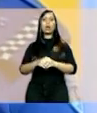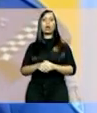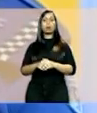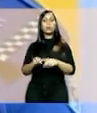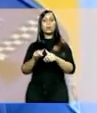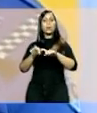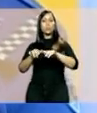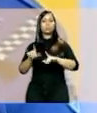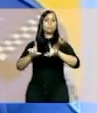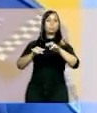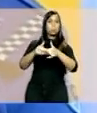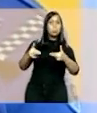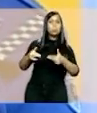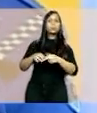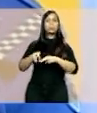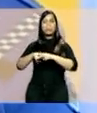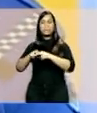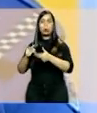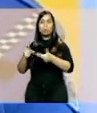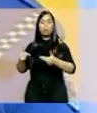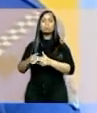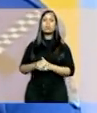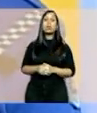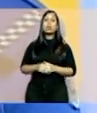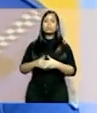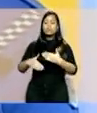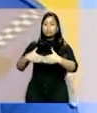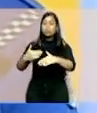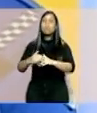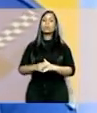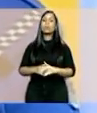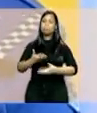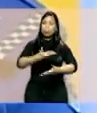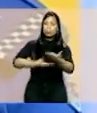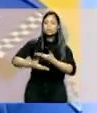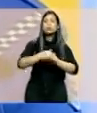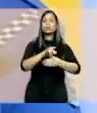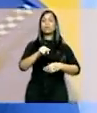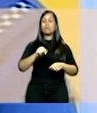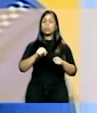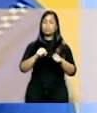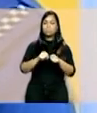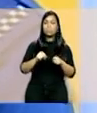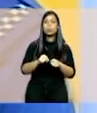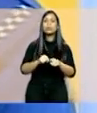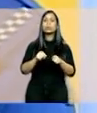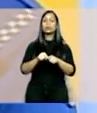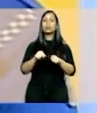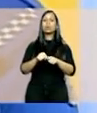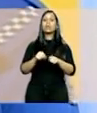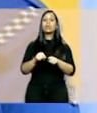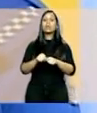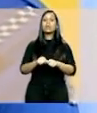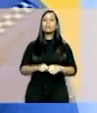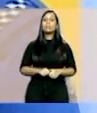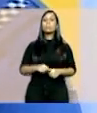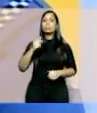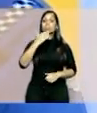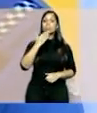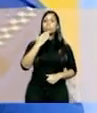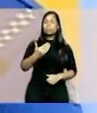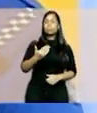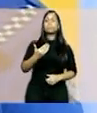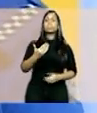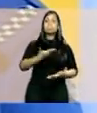material. Inclusive está desenvolvendo um portal que a mediação será solicitada. Por exemplo, se o professor ou a doutora quiser solicitar uma